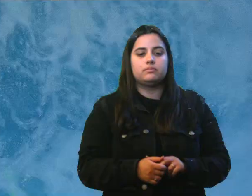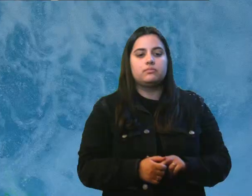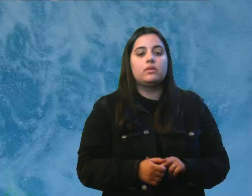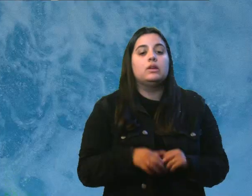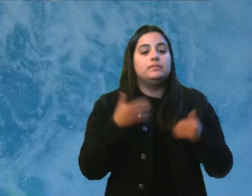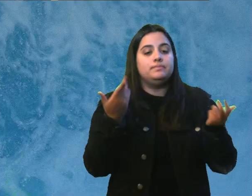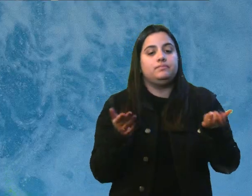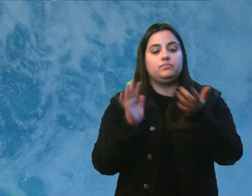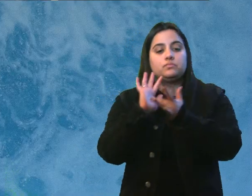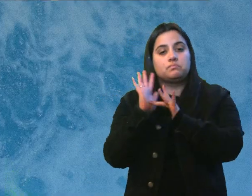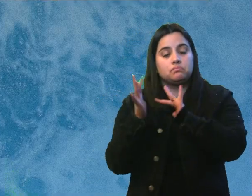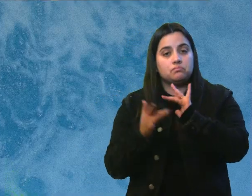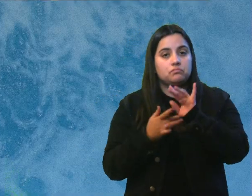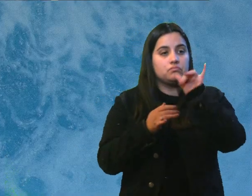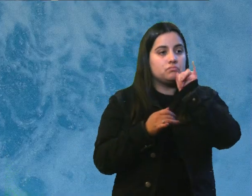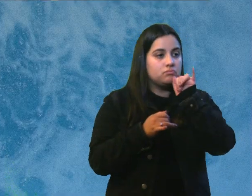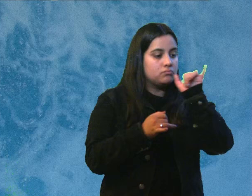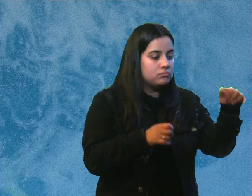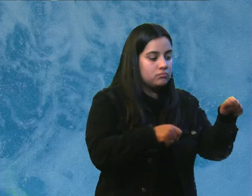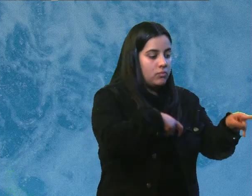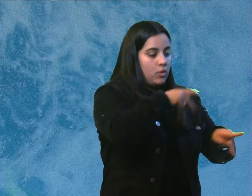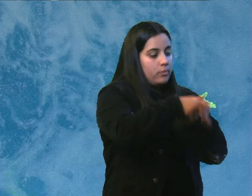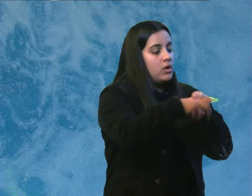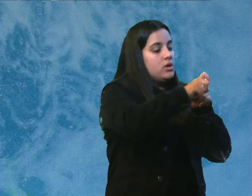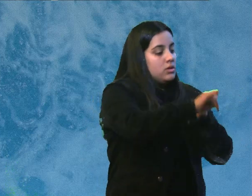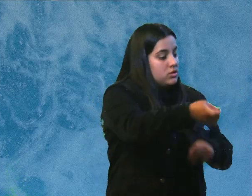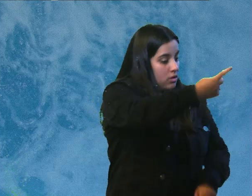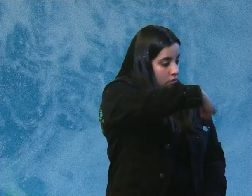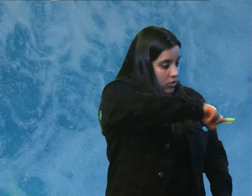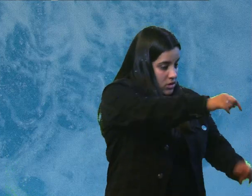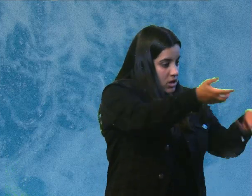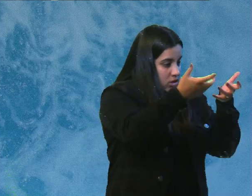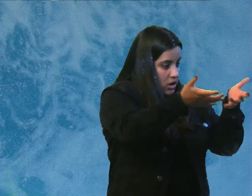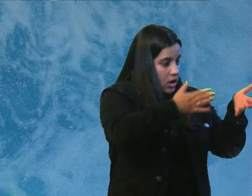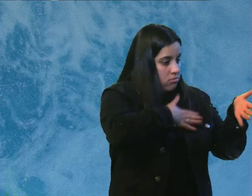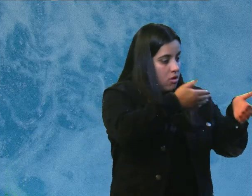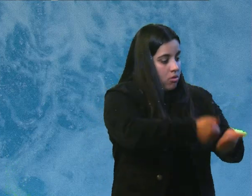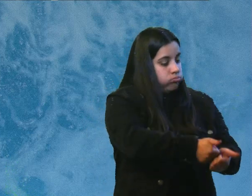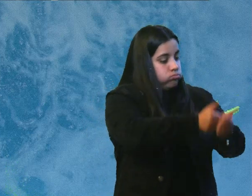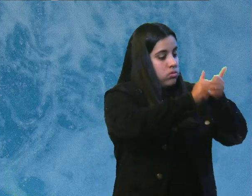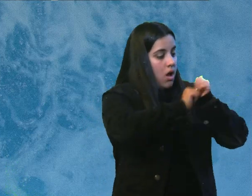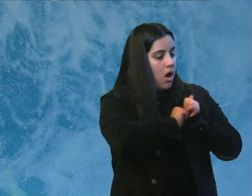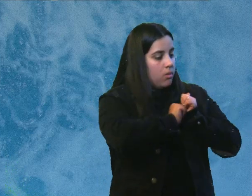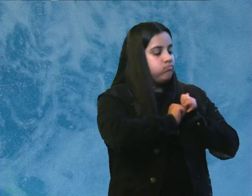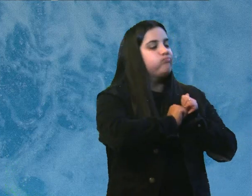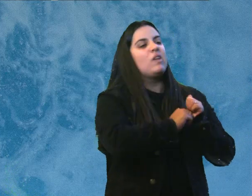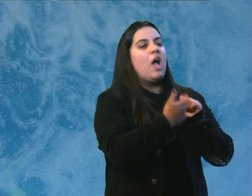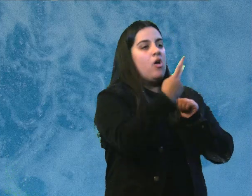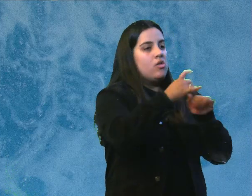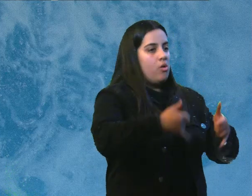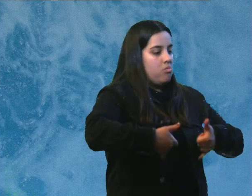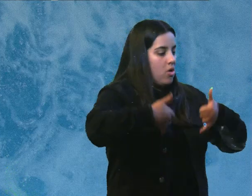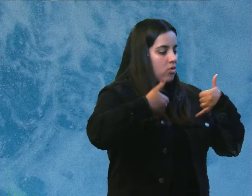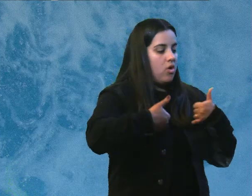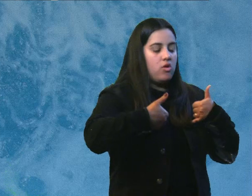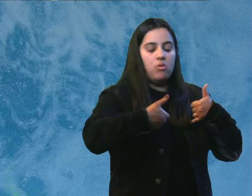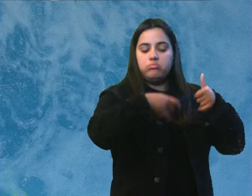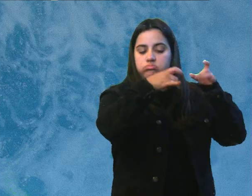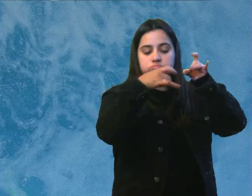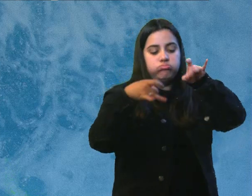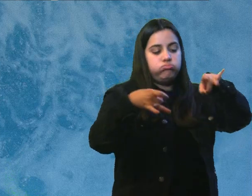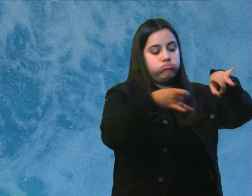disse ele à multidão: se alguém quiser ser meu seguidor, negue-se a si mesmo,